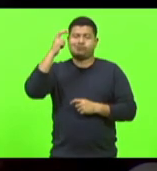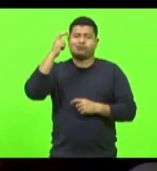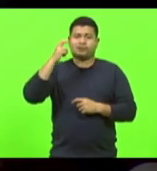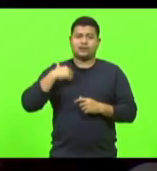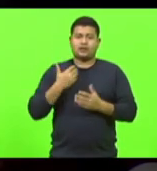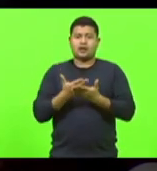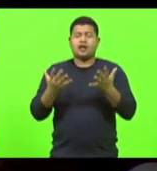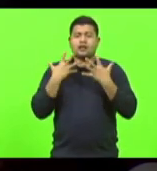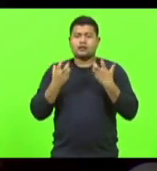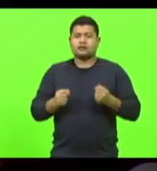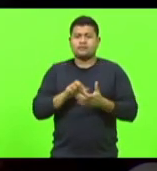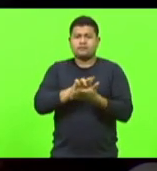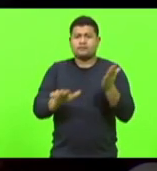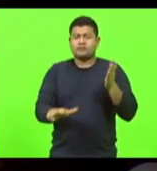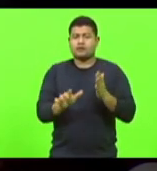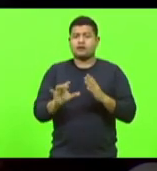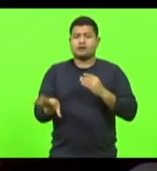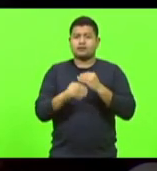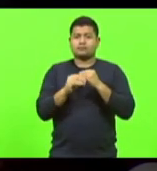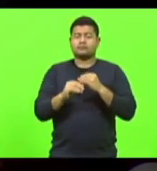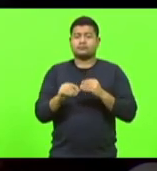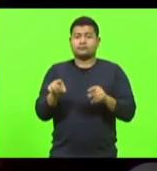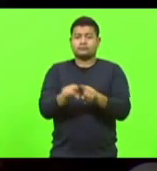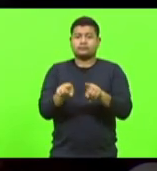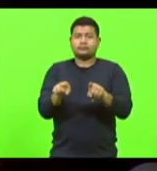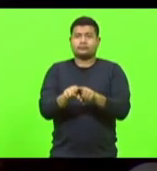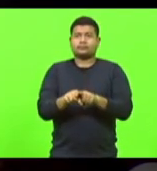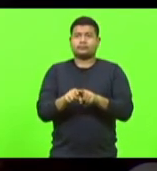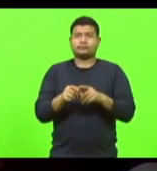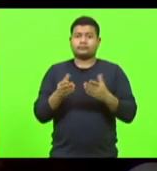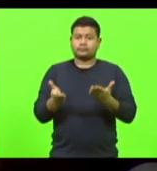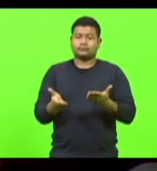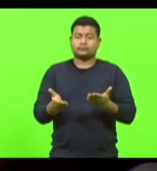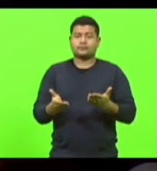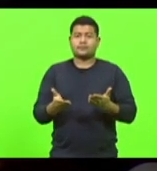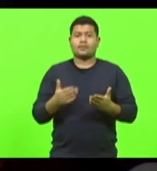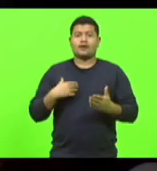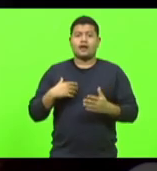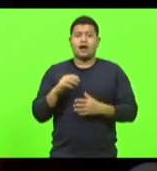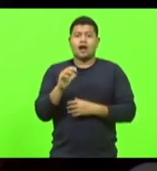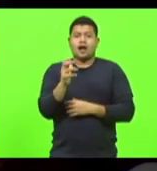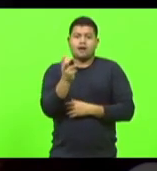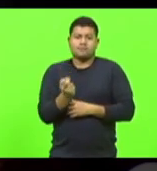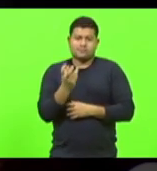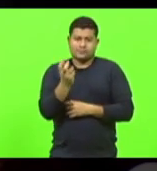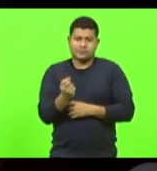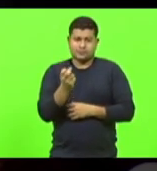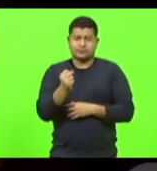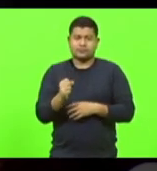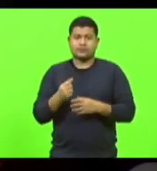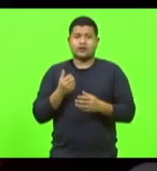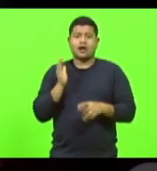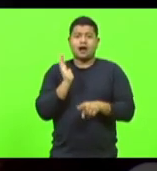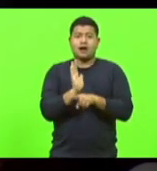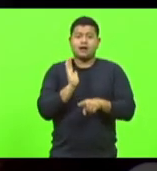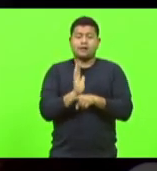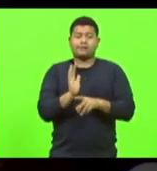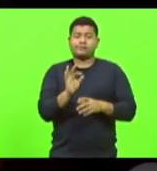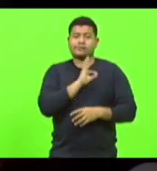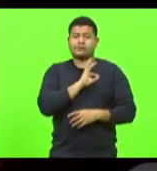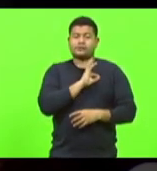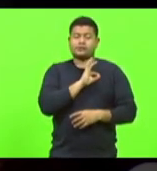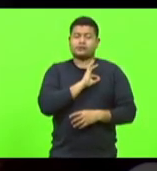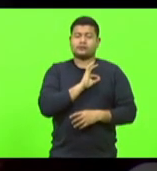várias emendas entre elas a essa questão das pensões beneficiando inclusive policiais